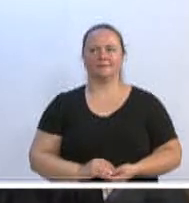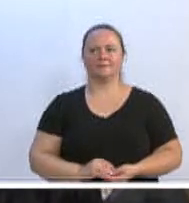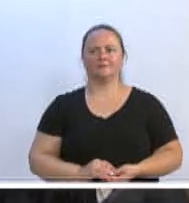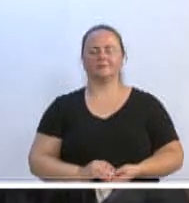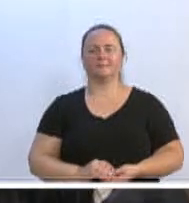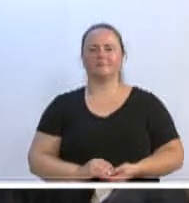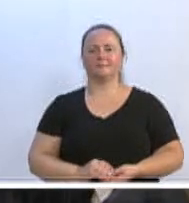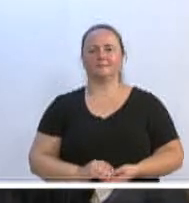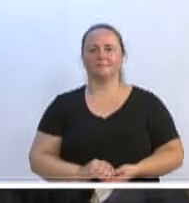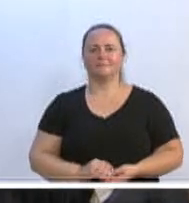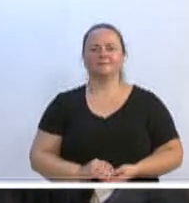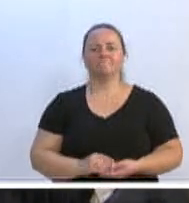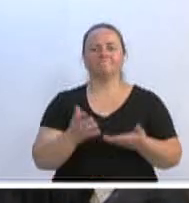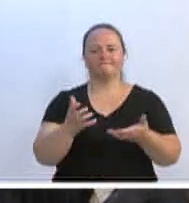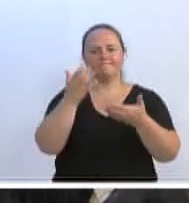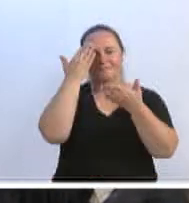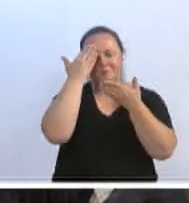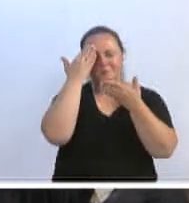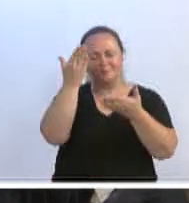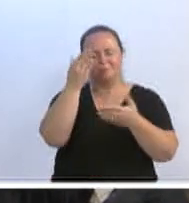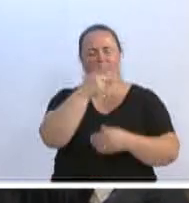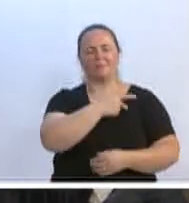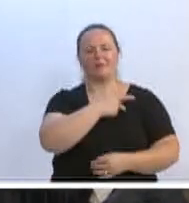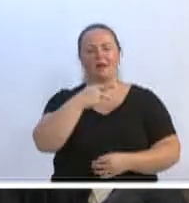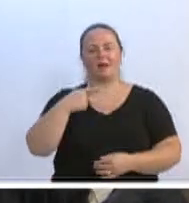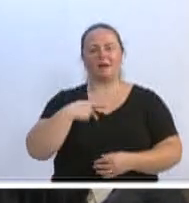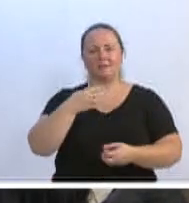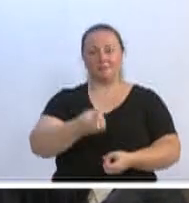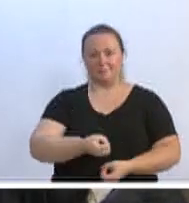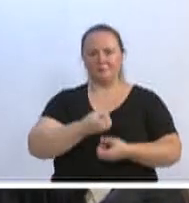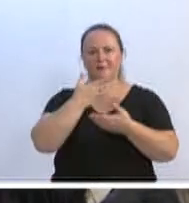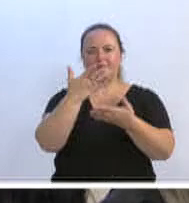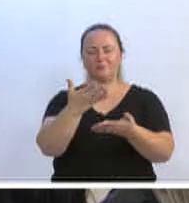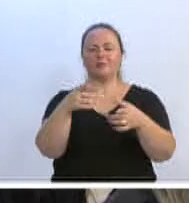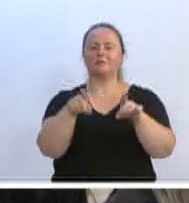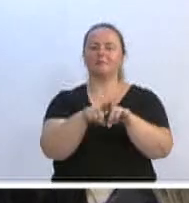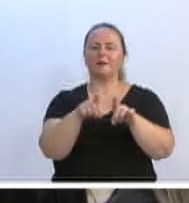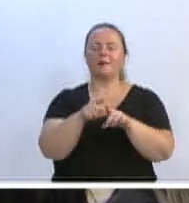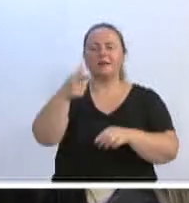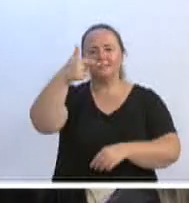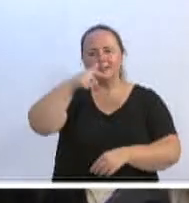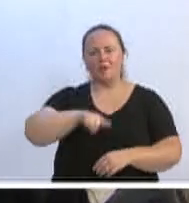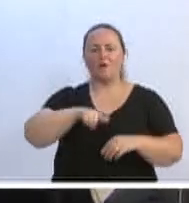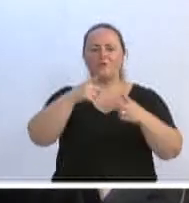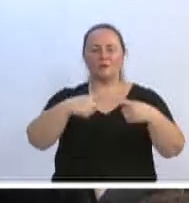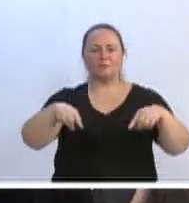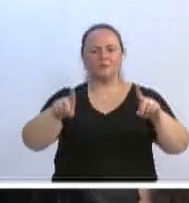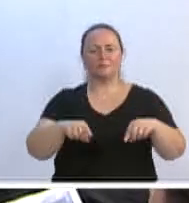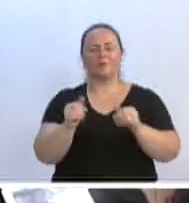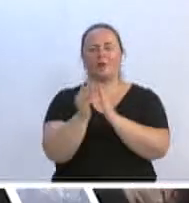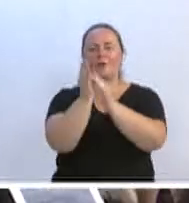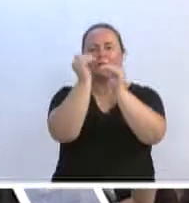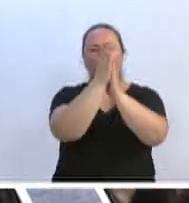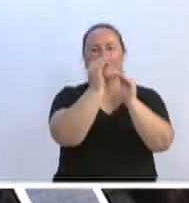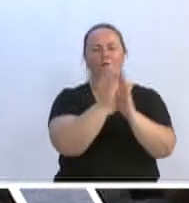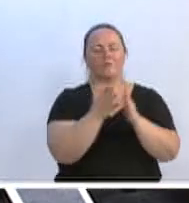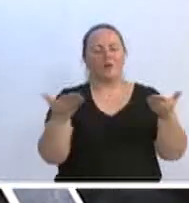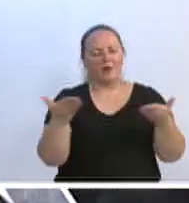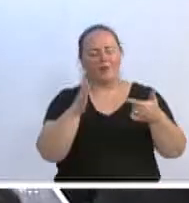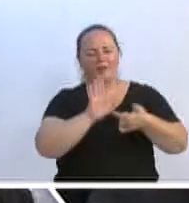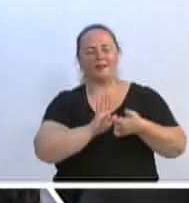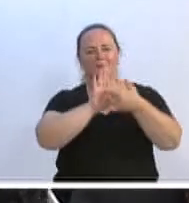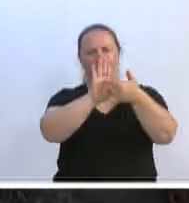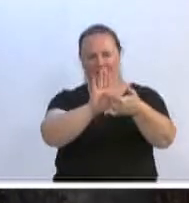Queremos agradecer ao pastor pelas palavras e convidar mais uma vez o grupo de louvor para nos brindar com uma